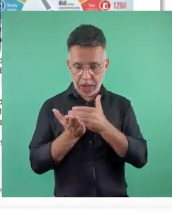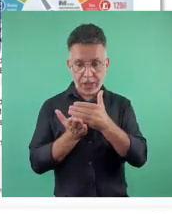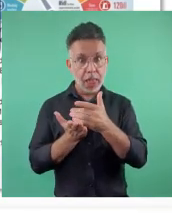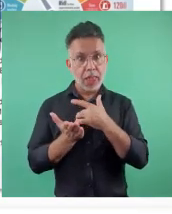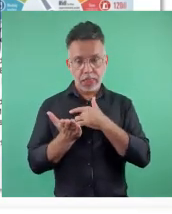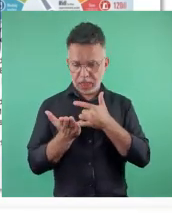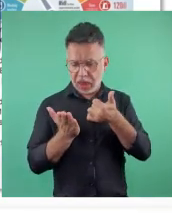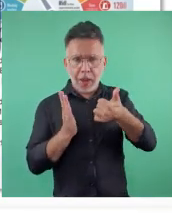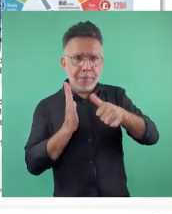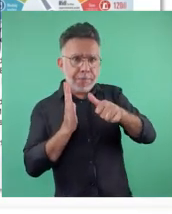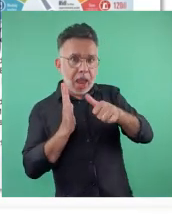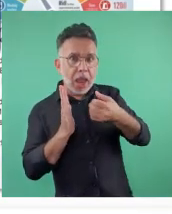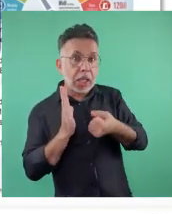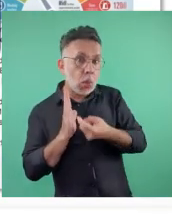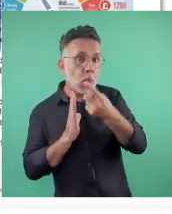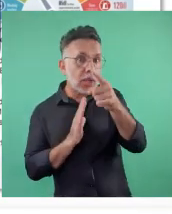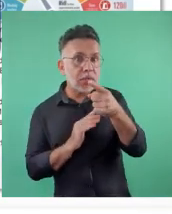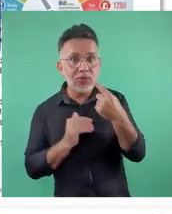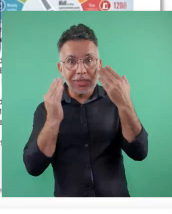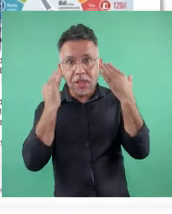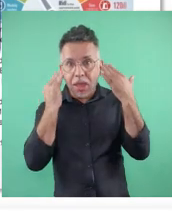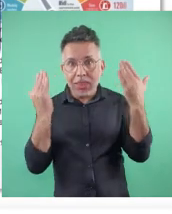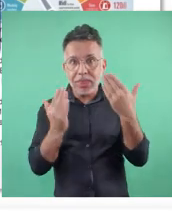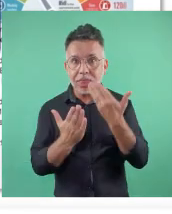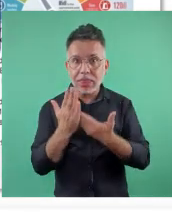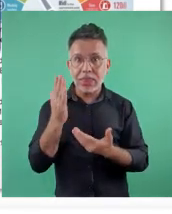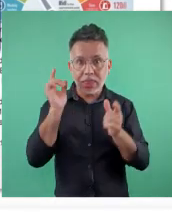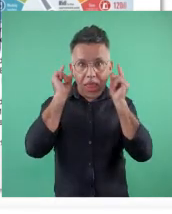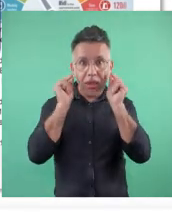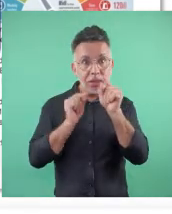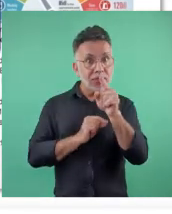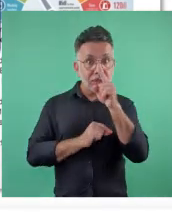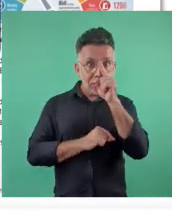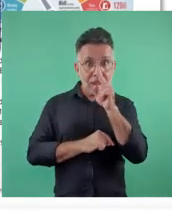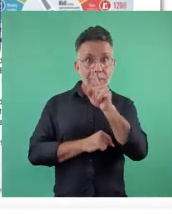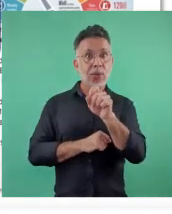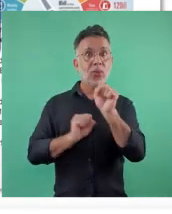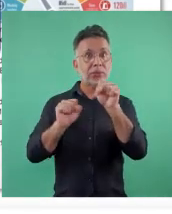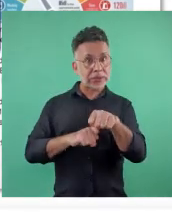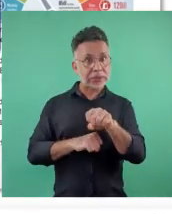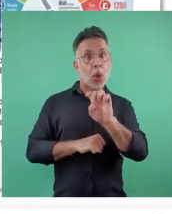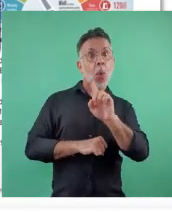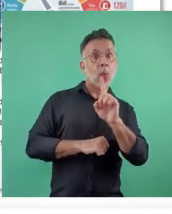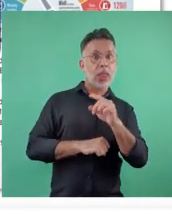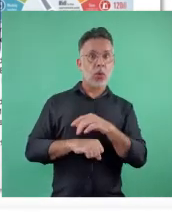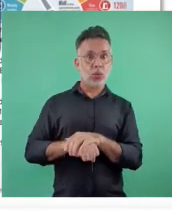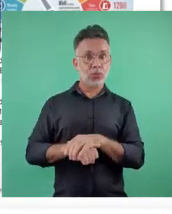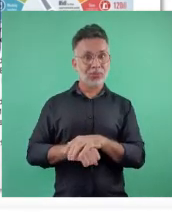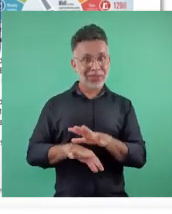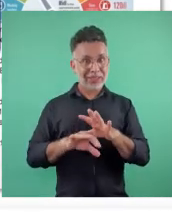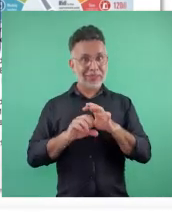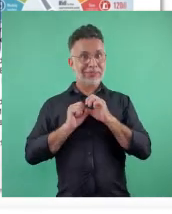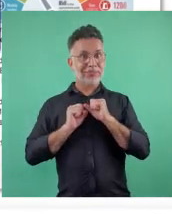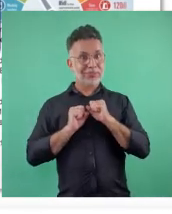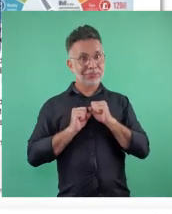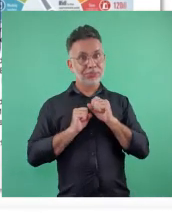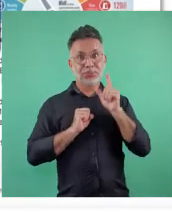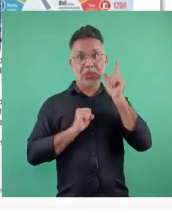você começa a ter uma noção exatamente de quanto você está exposto e saber se você está correndo realmente um risco ou